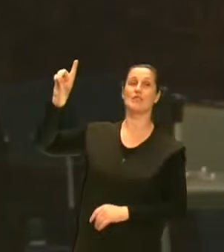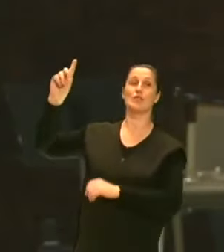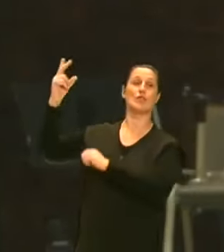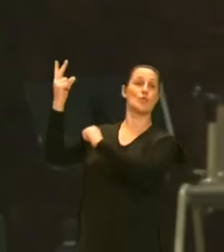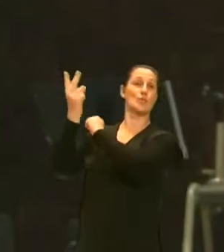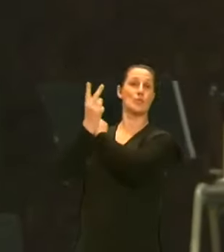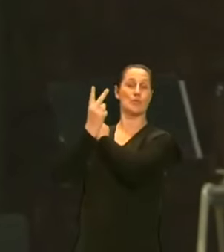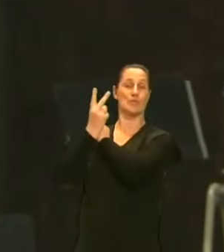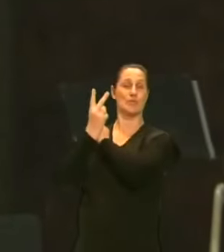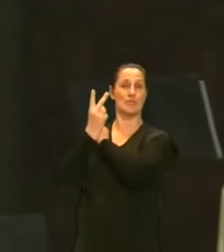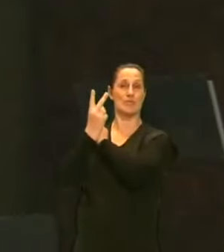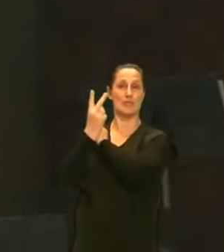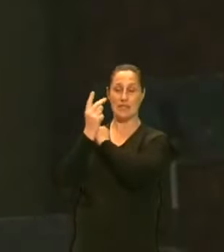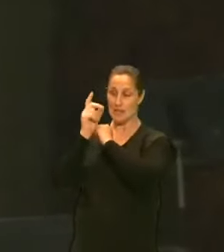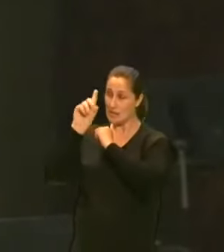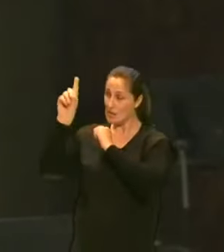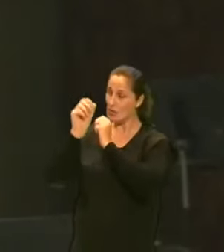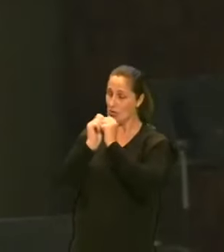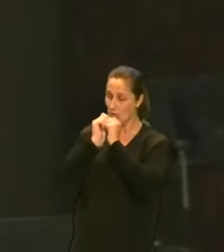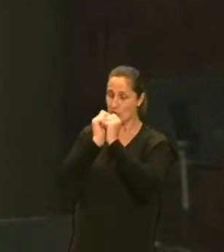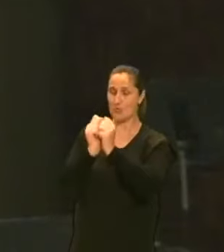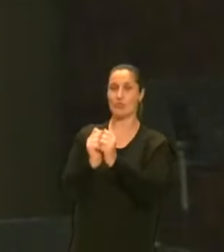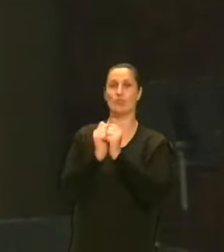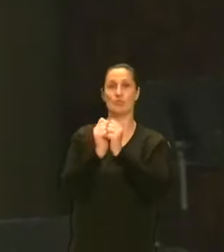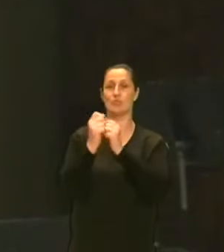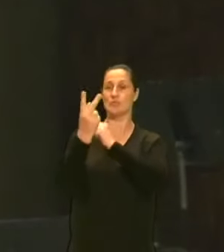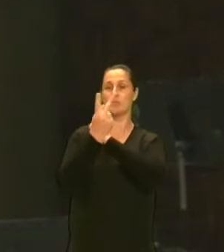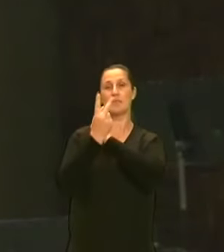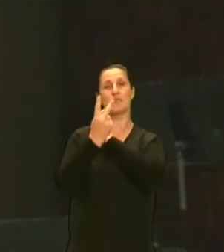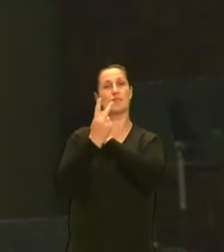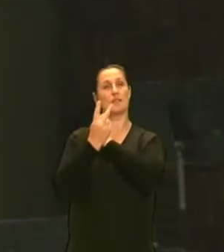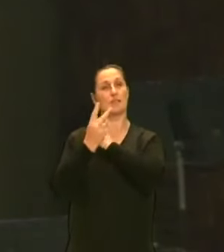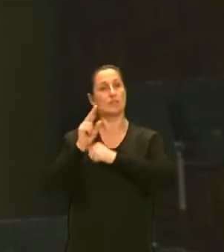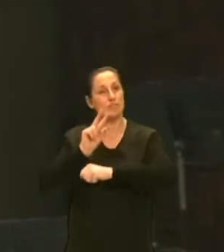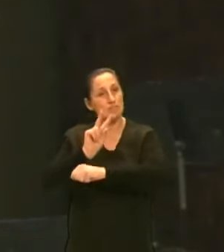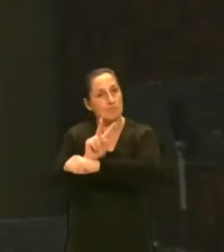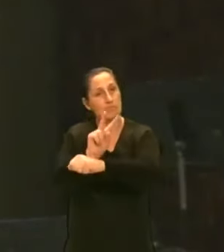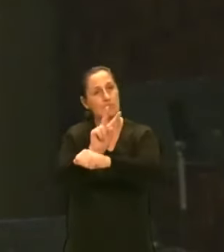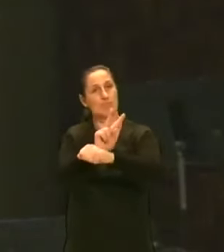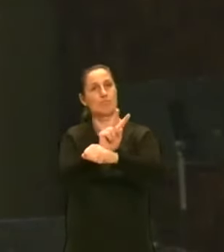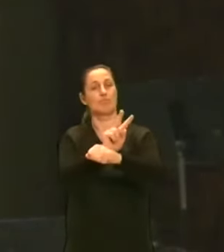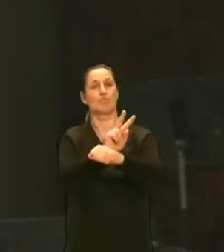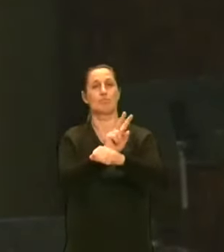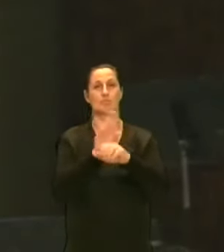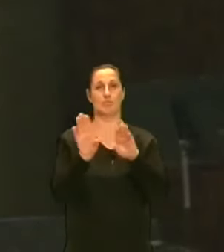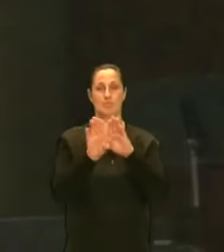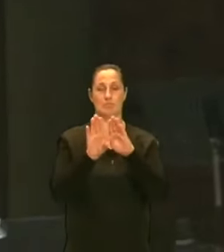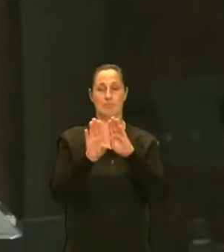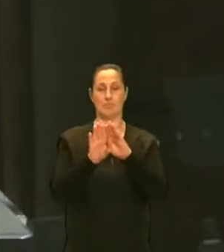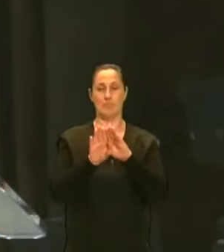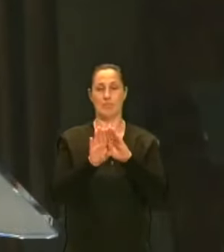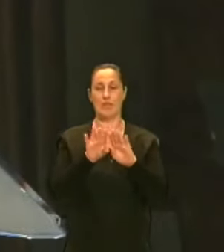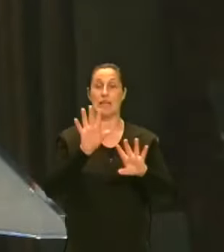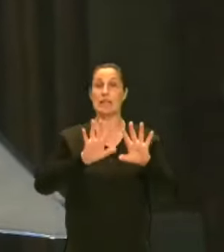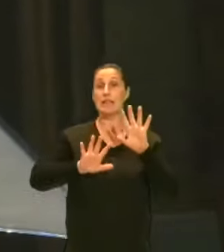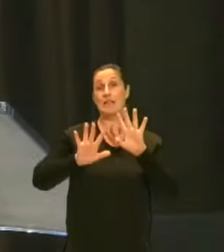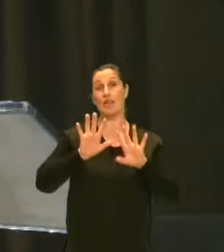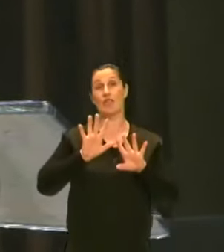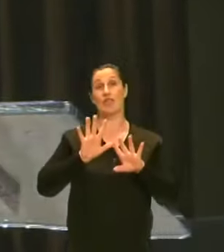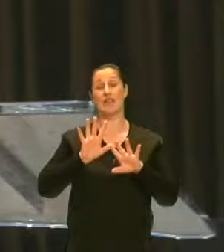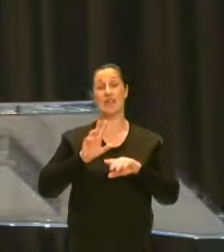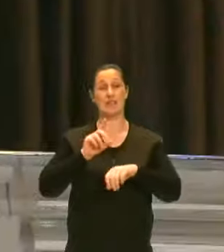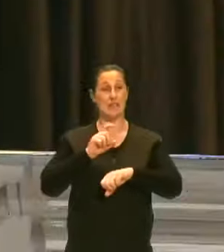gente. Deus está cuidando de mim e de você. Talvez nessa jornada você está vivendo